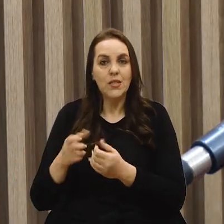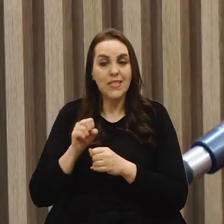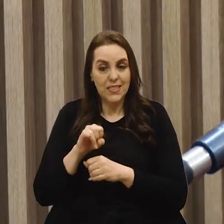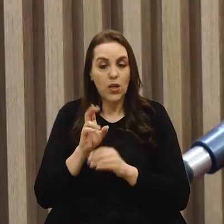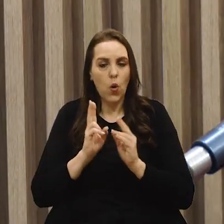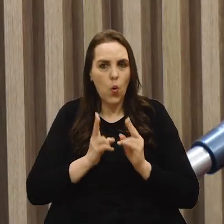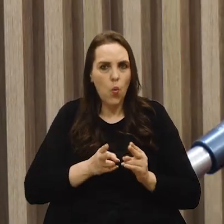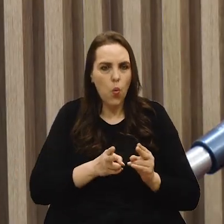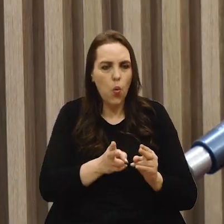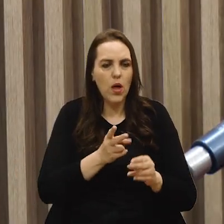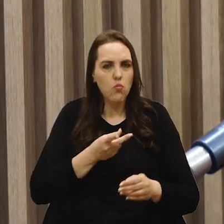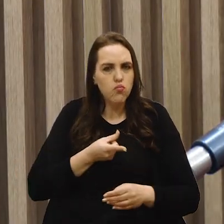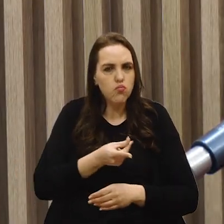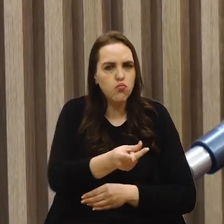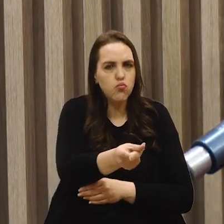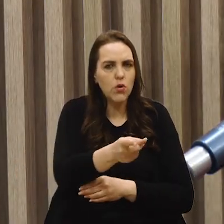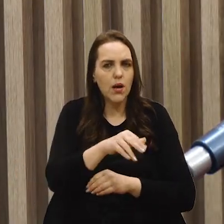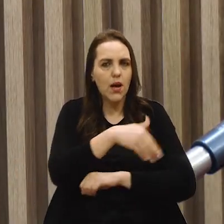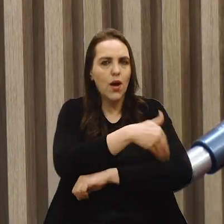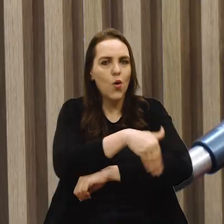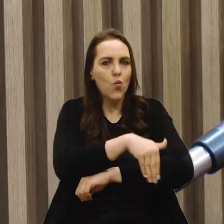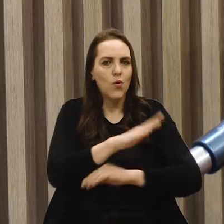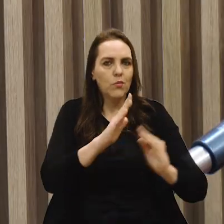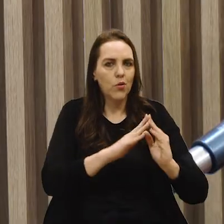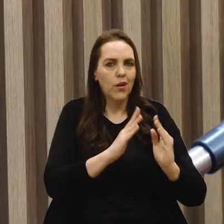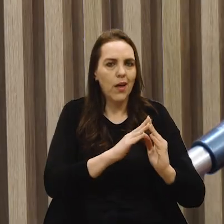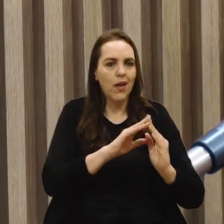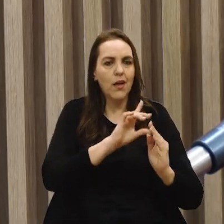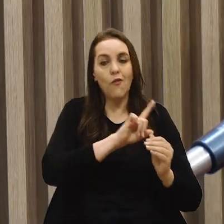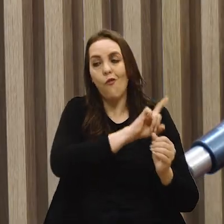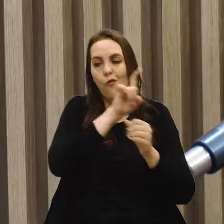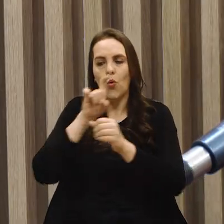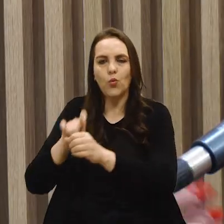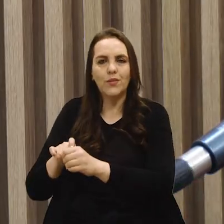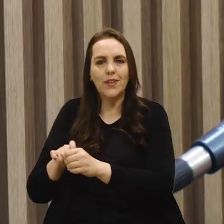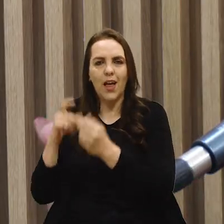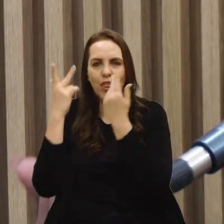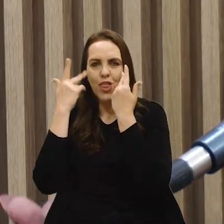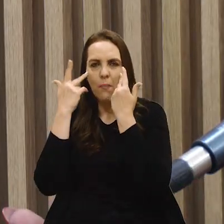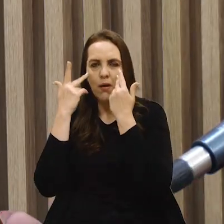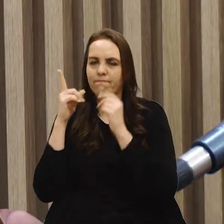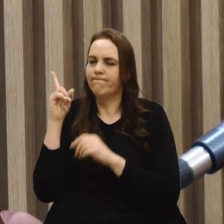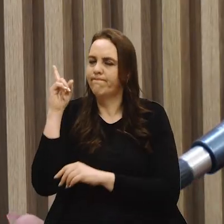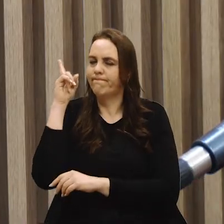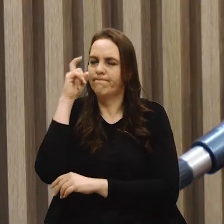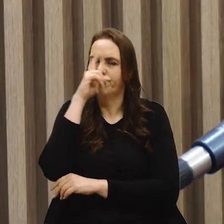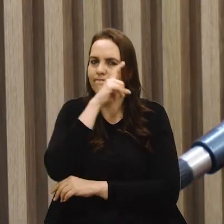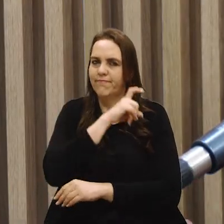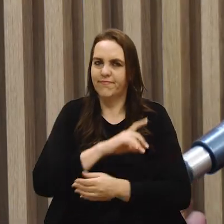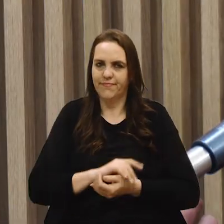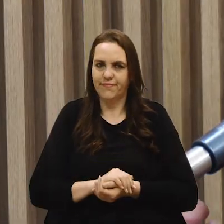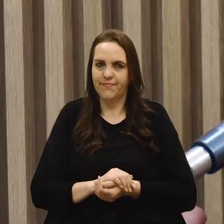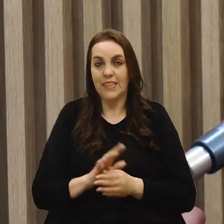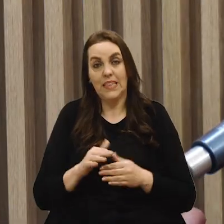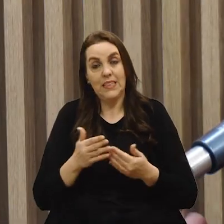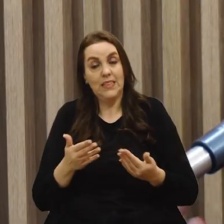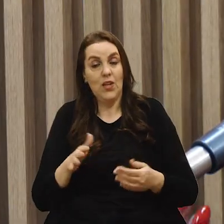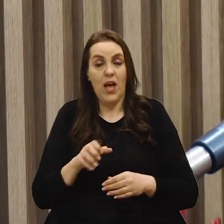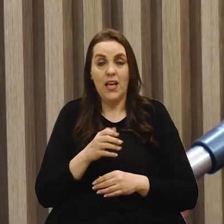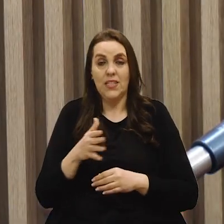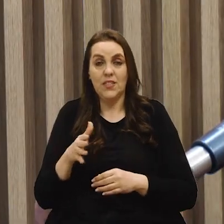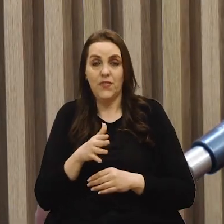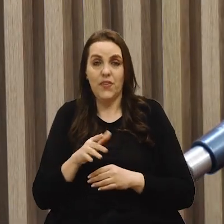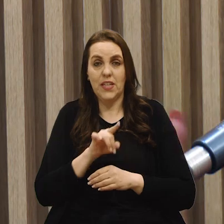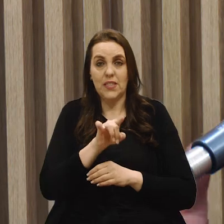mais permanência nas ruas, mais dificulta a gente se centrar novamente no dito normal. Então, por